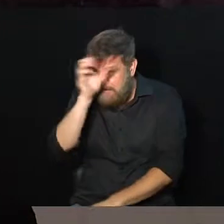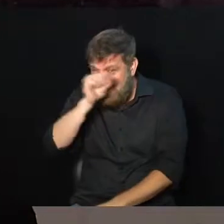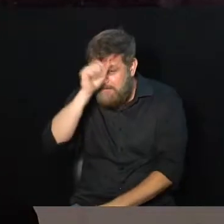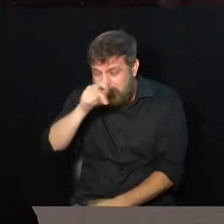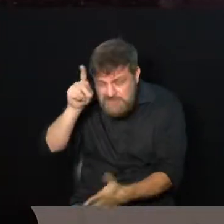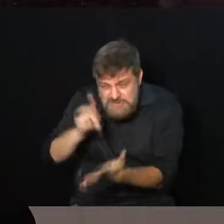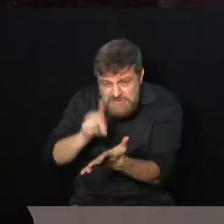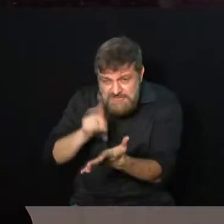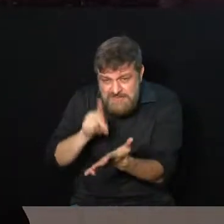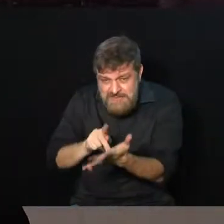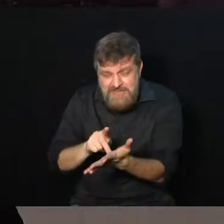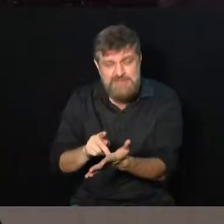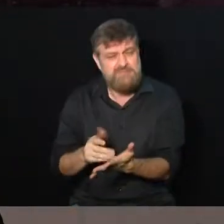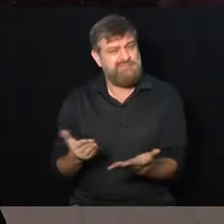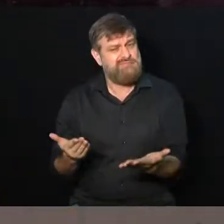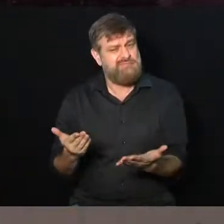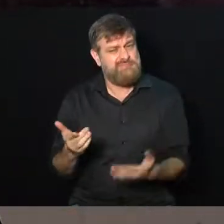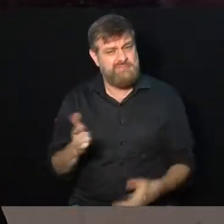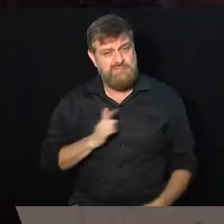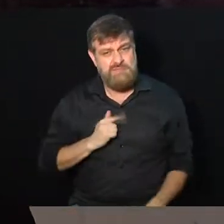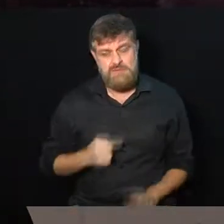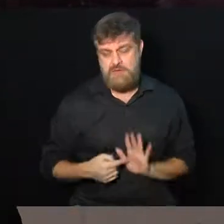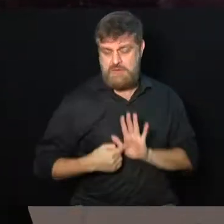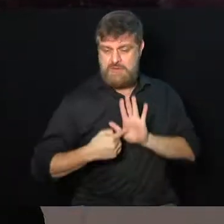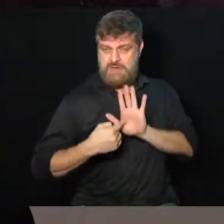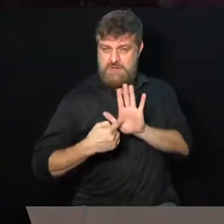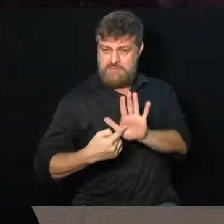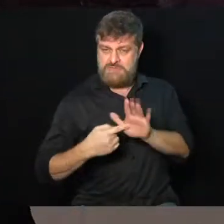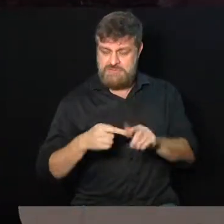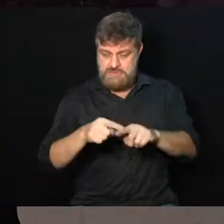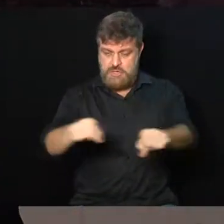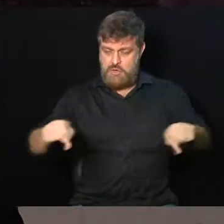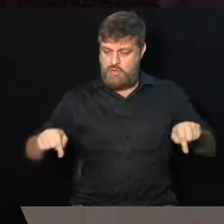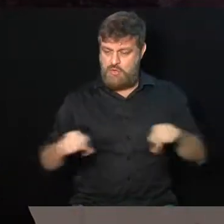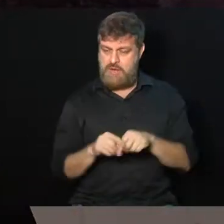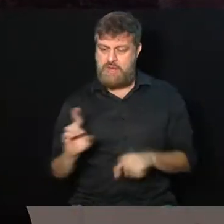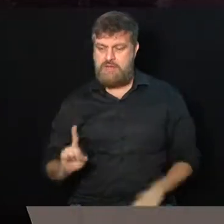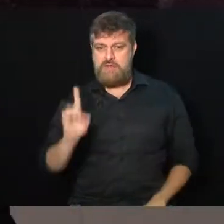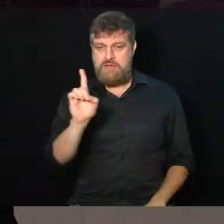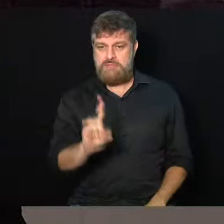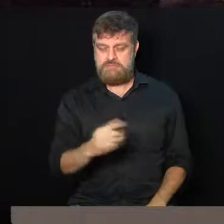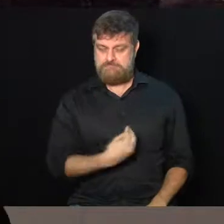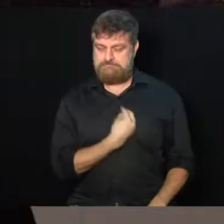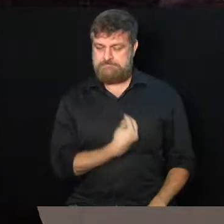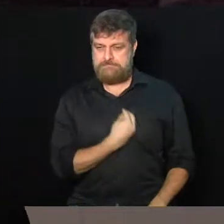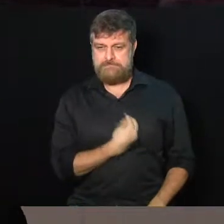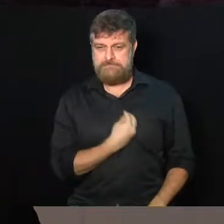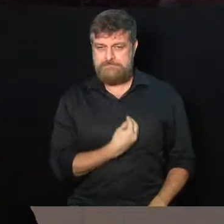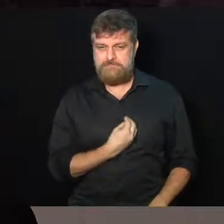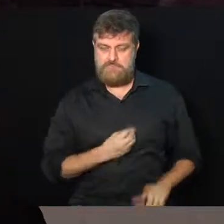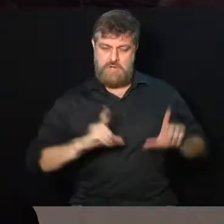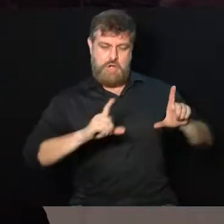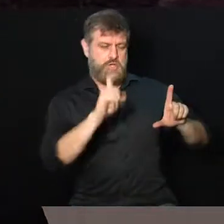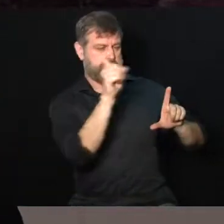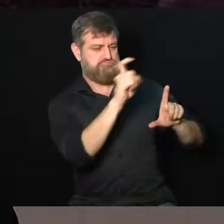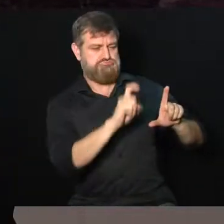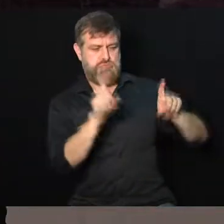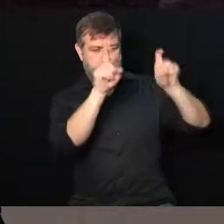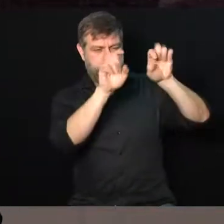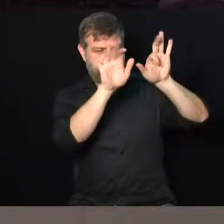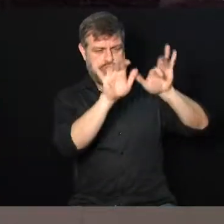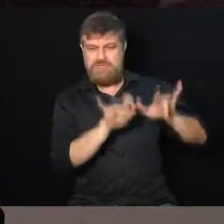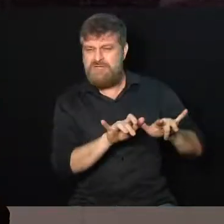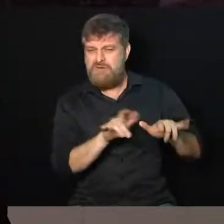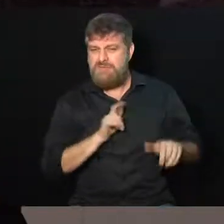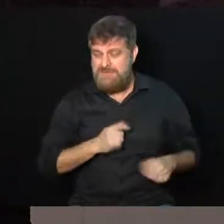para isso que ela existe, né? Ela não existe para simplesmente ser um ambiente onde a pessoa está apresentando, lá está usando a lousa digital. Não, se ela